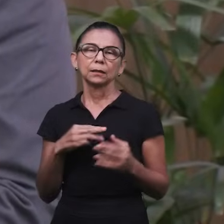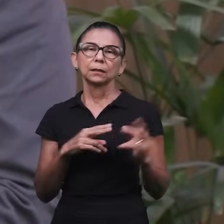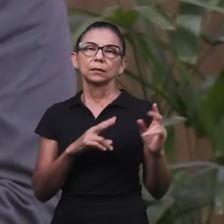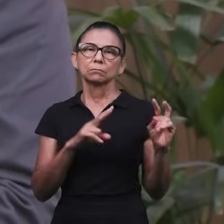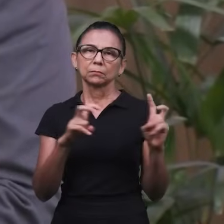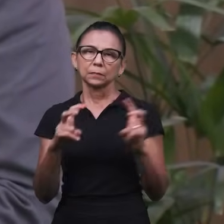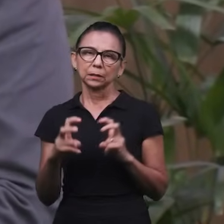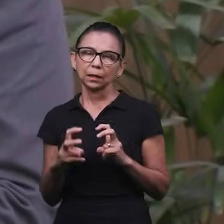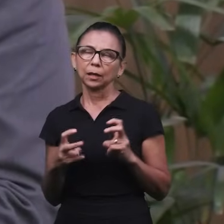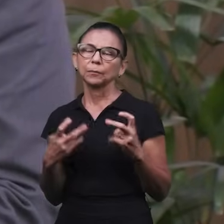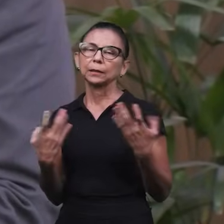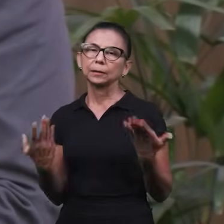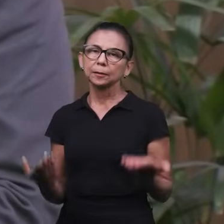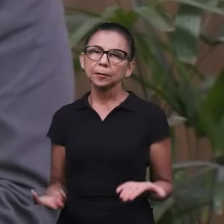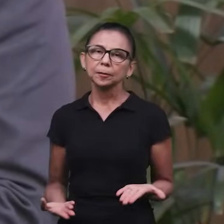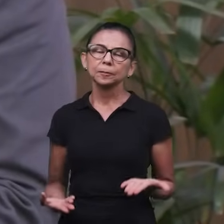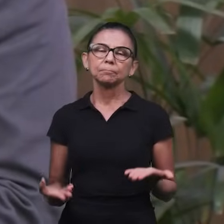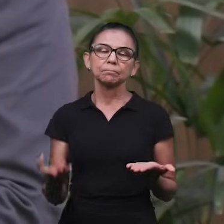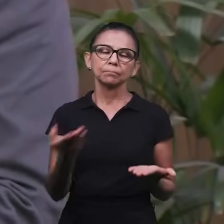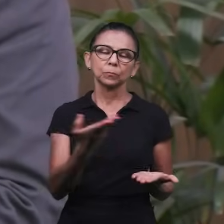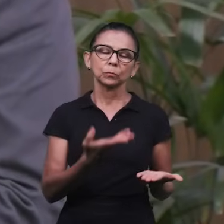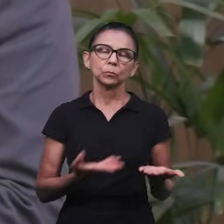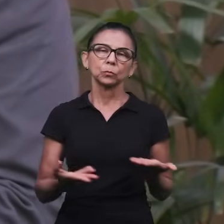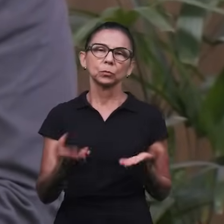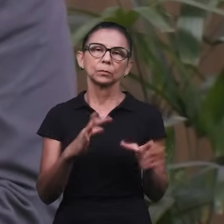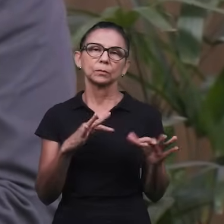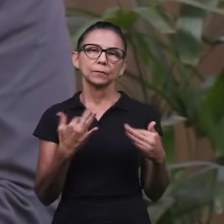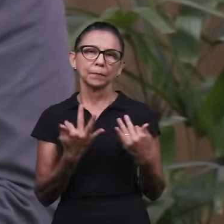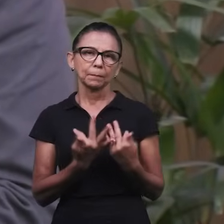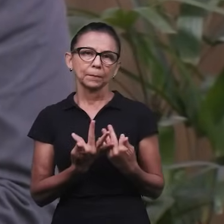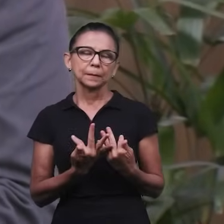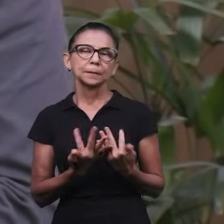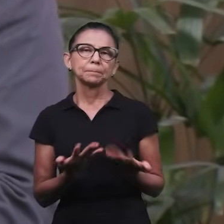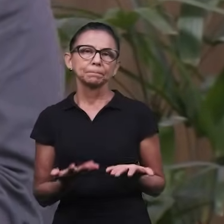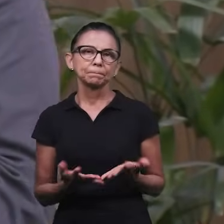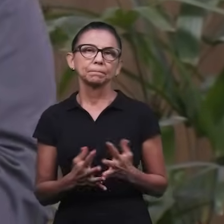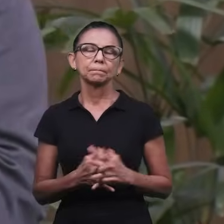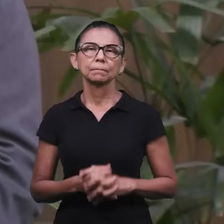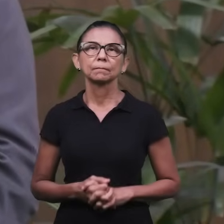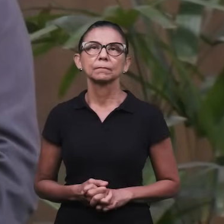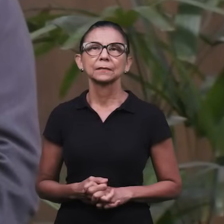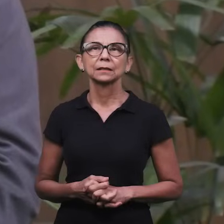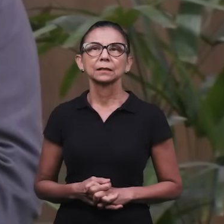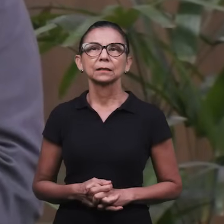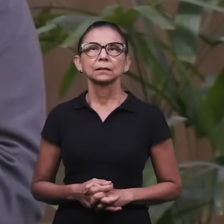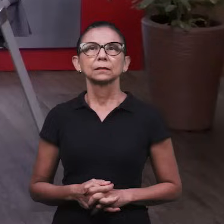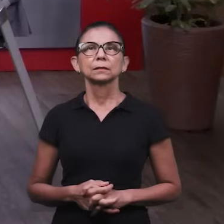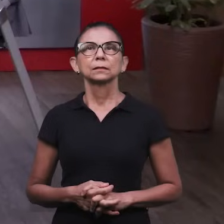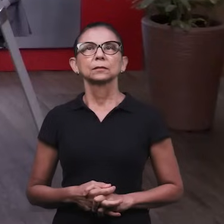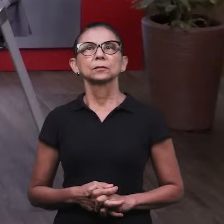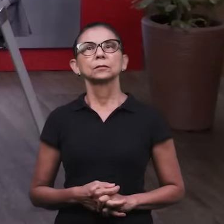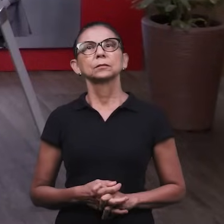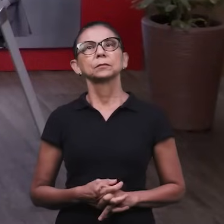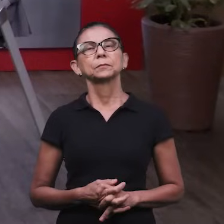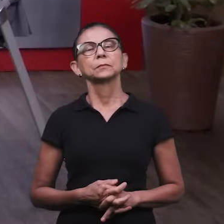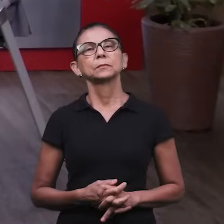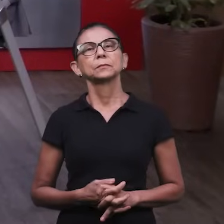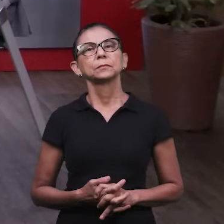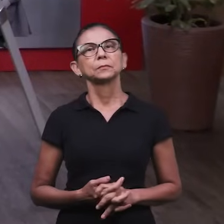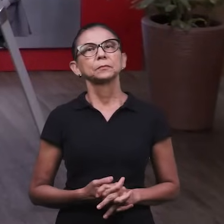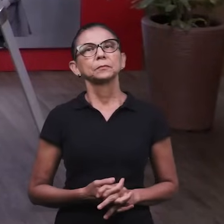muitas famílias e que é importante que tenhamos essa acessibilidade. Bom, no programa de hoje nós falamos